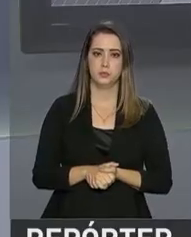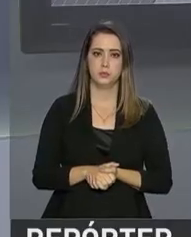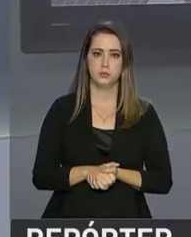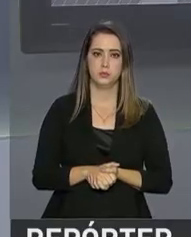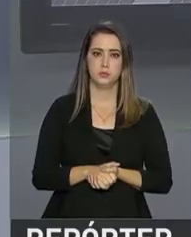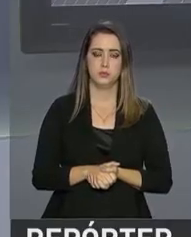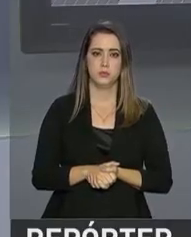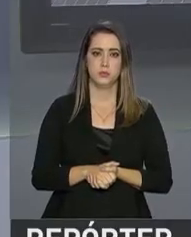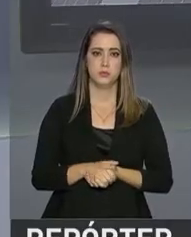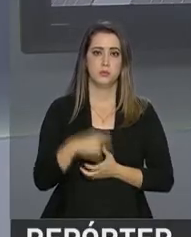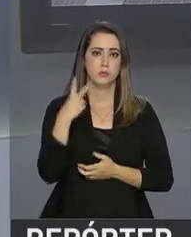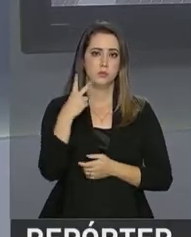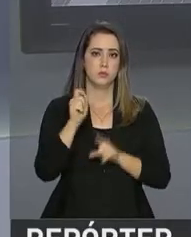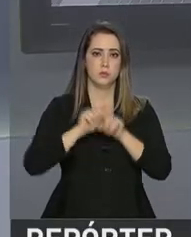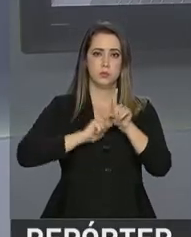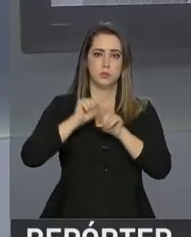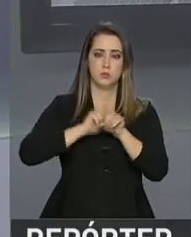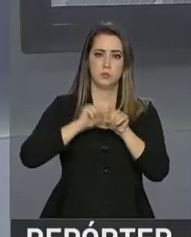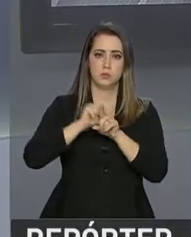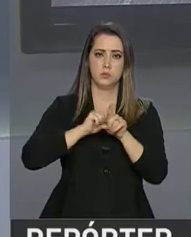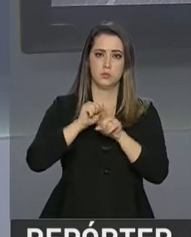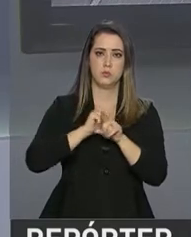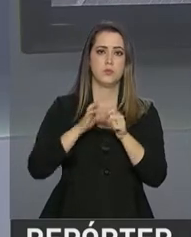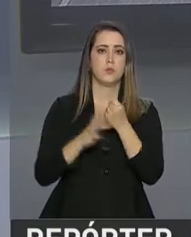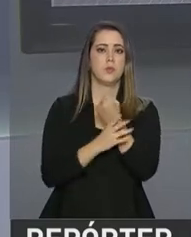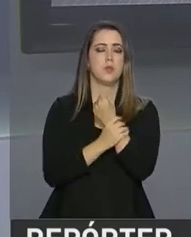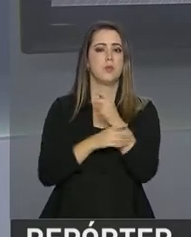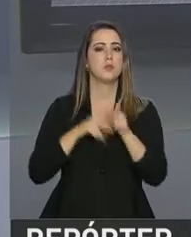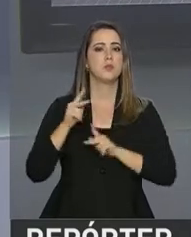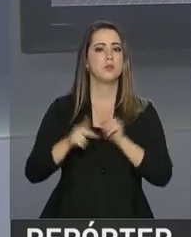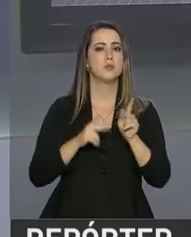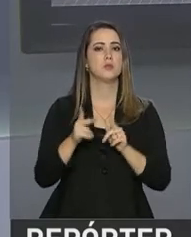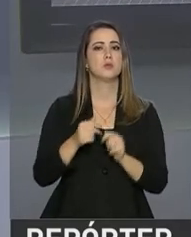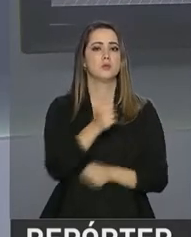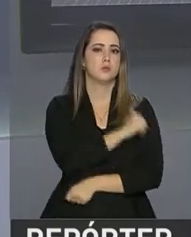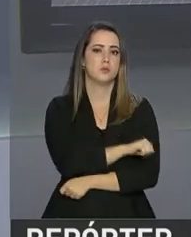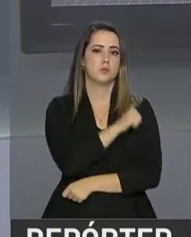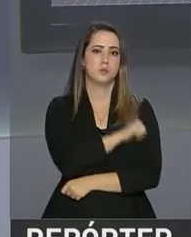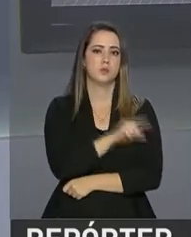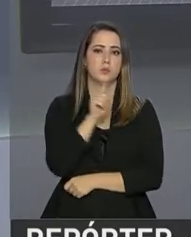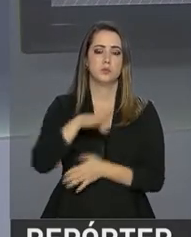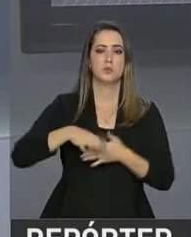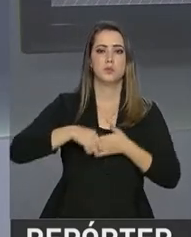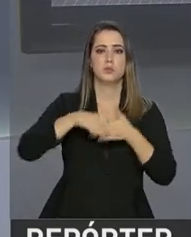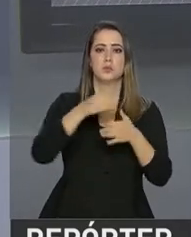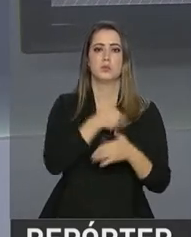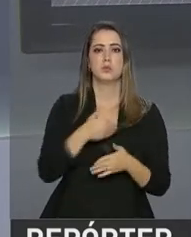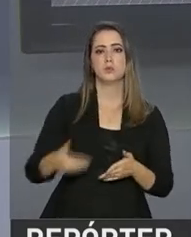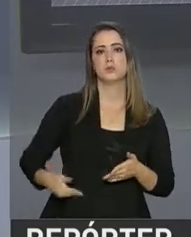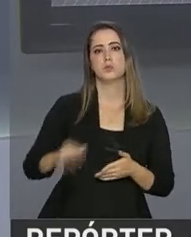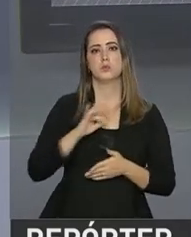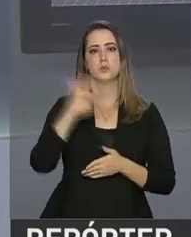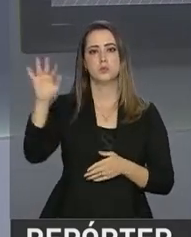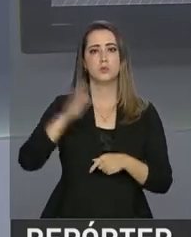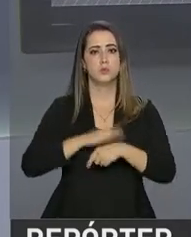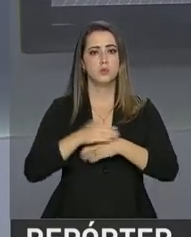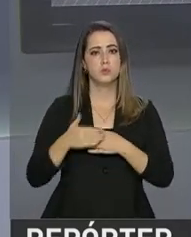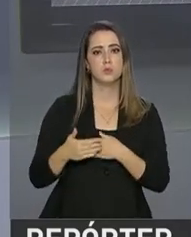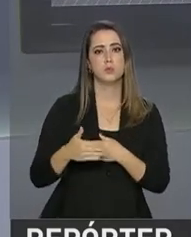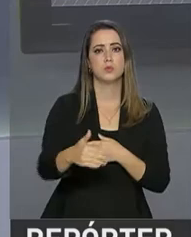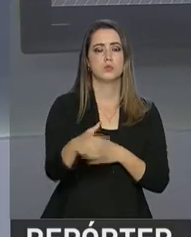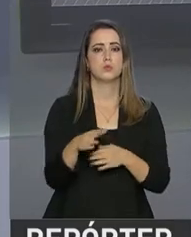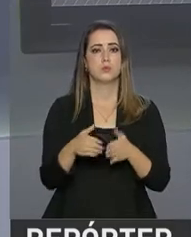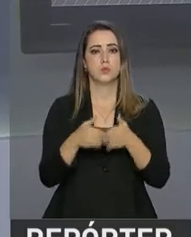a dois meses a segurança pública do estado do rio de janeiro é comandada pelo governo federal nesse período de